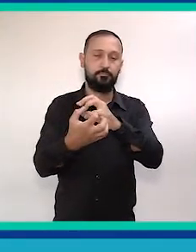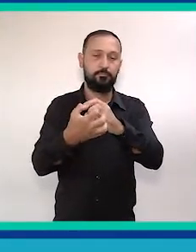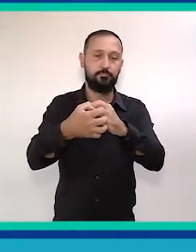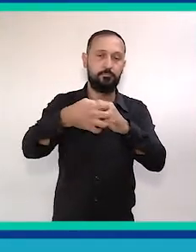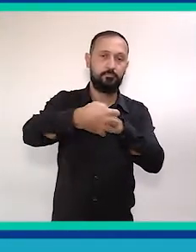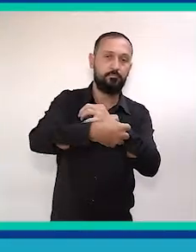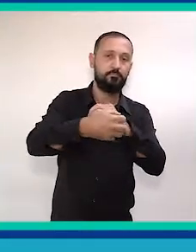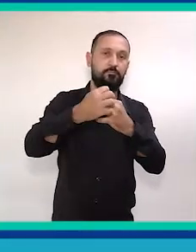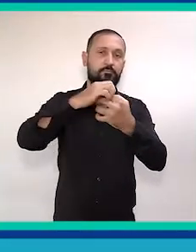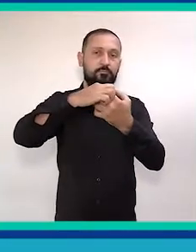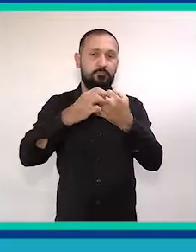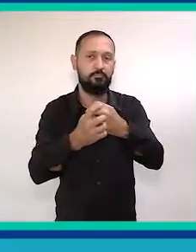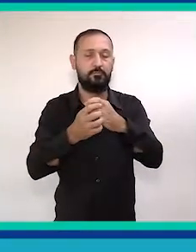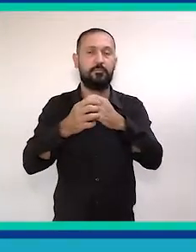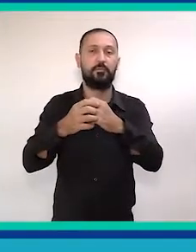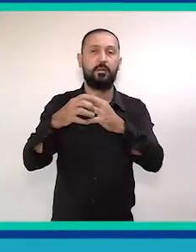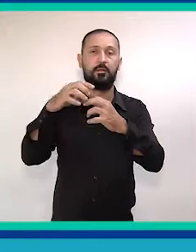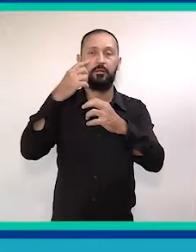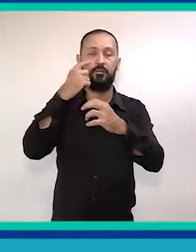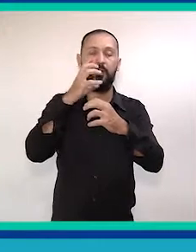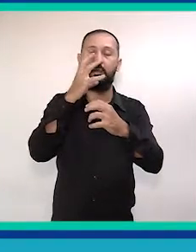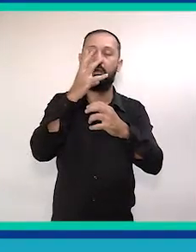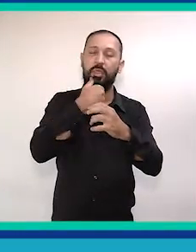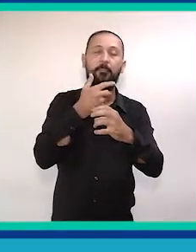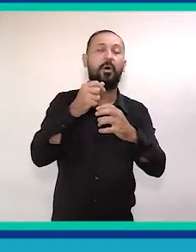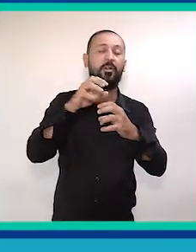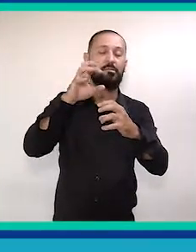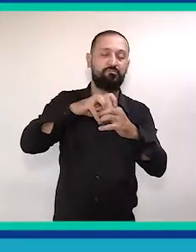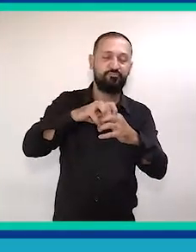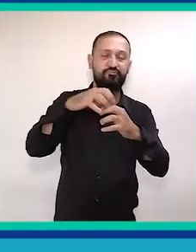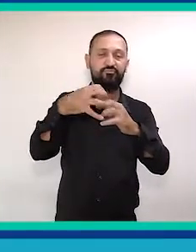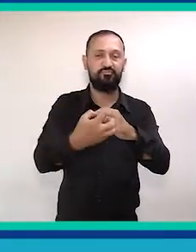ficam indo para lá e para cá. Então, as moléculas pequenas